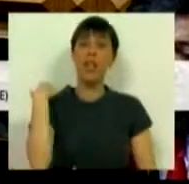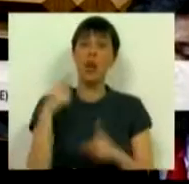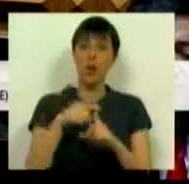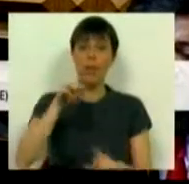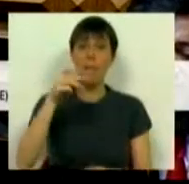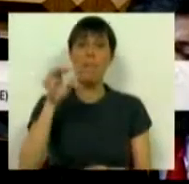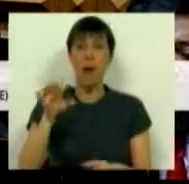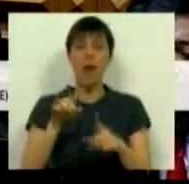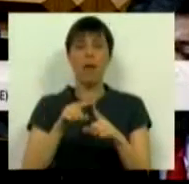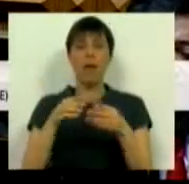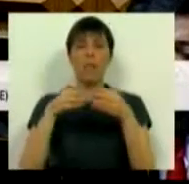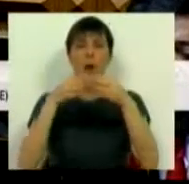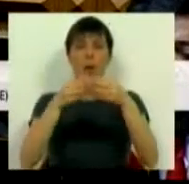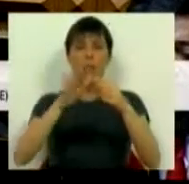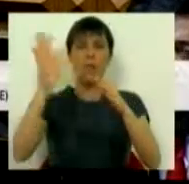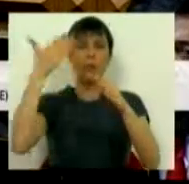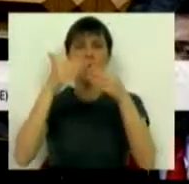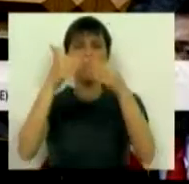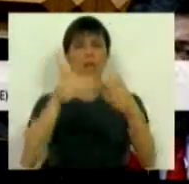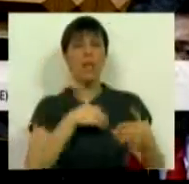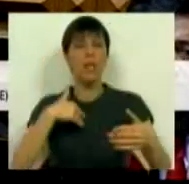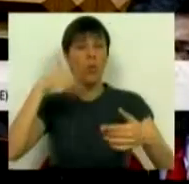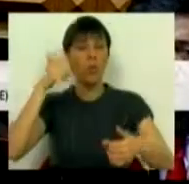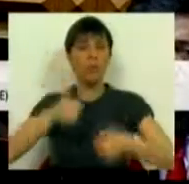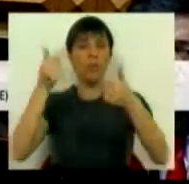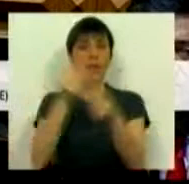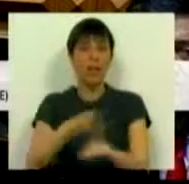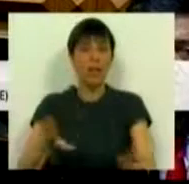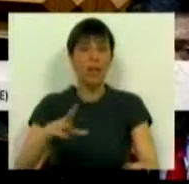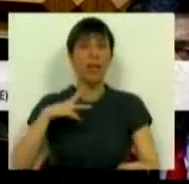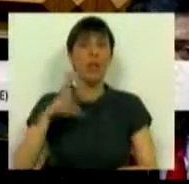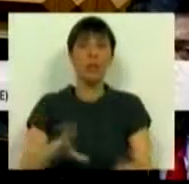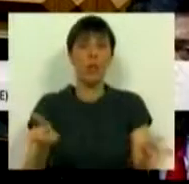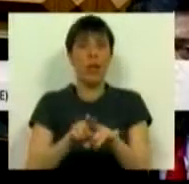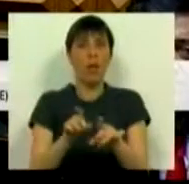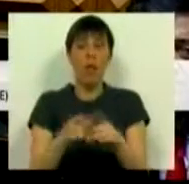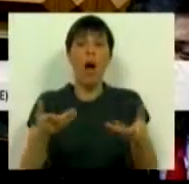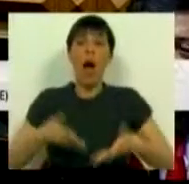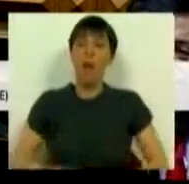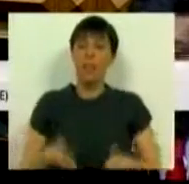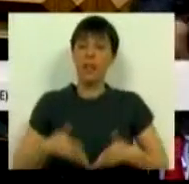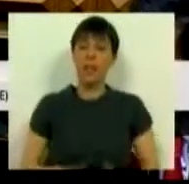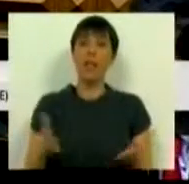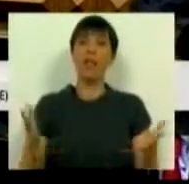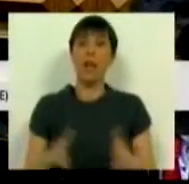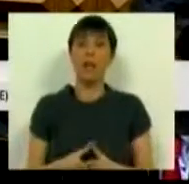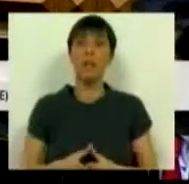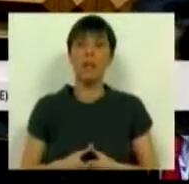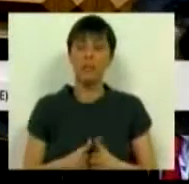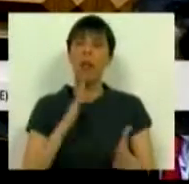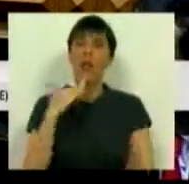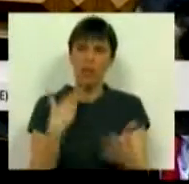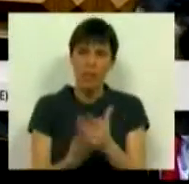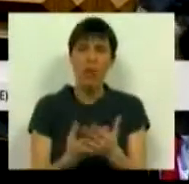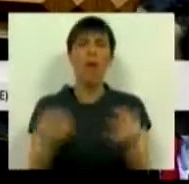Costa tem sido o navio almirante da saúde materno-infantil em Portugal. A maternidade Alfredo da Costa